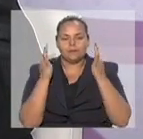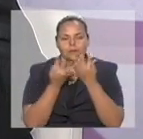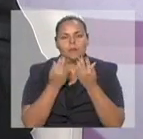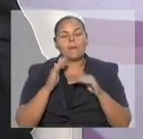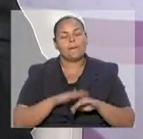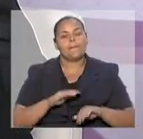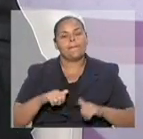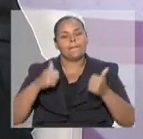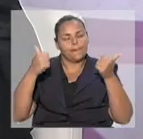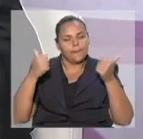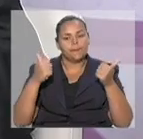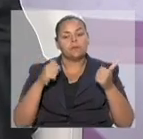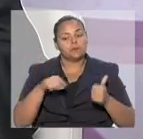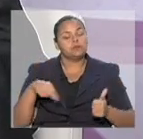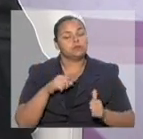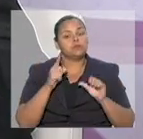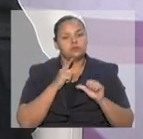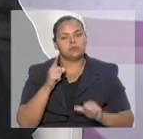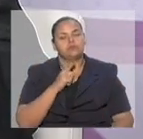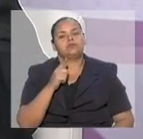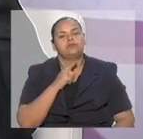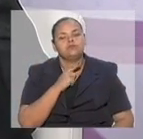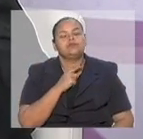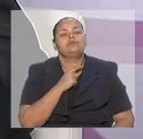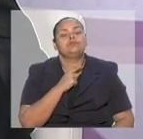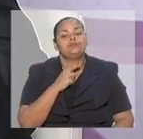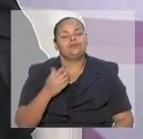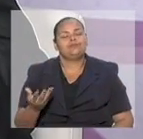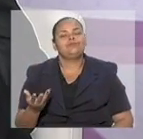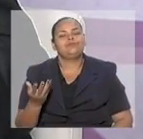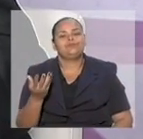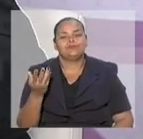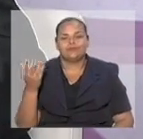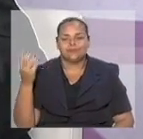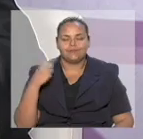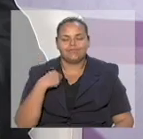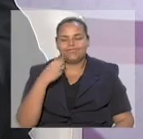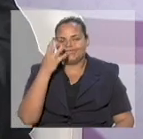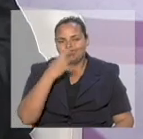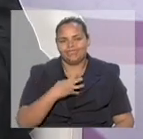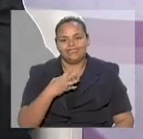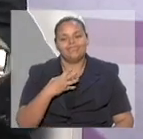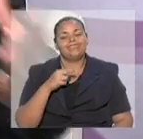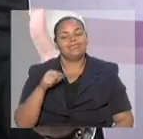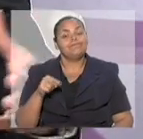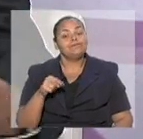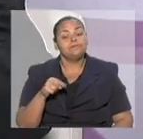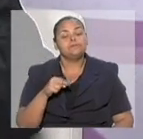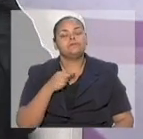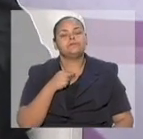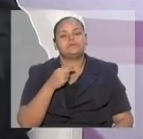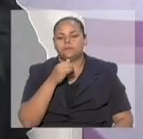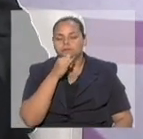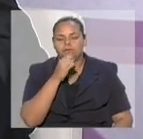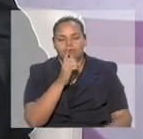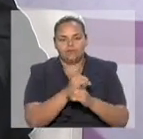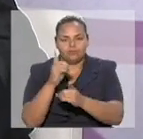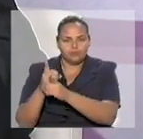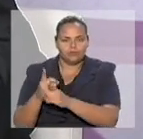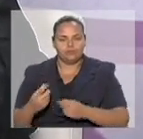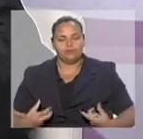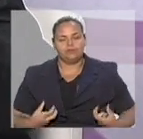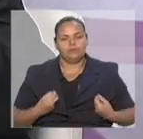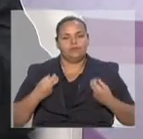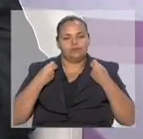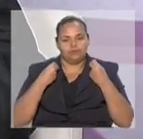melhorou muito esse atendimento. Acho que a gente ainda tem um gargalo muito crítico na estrutura do diagnóstico